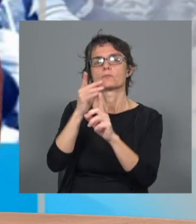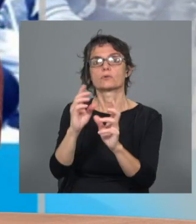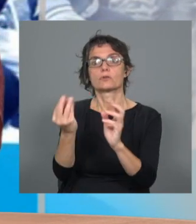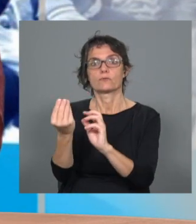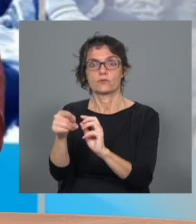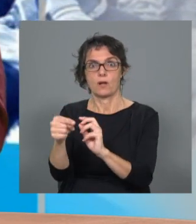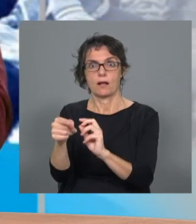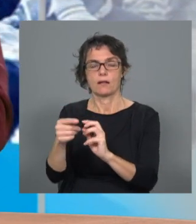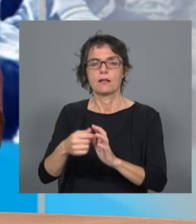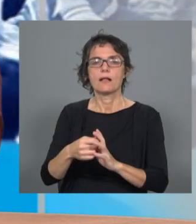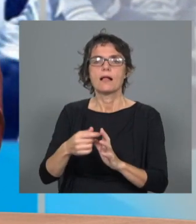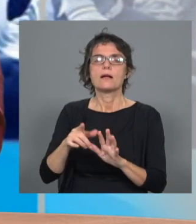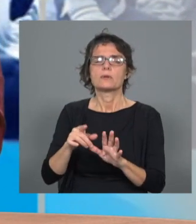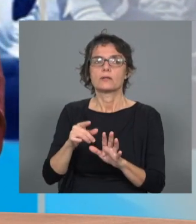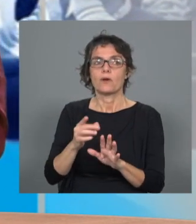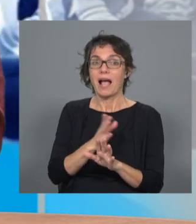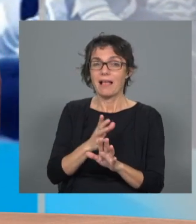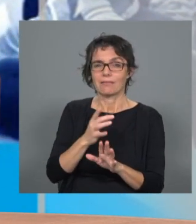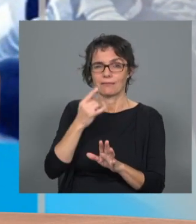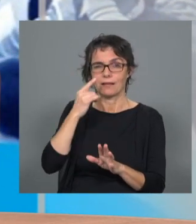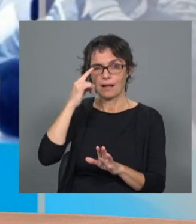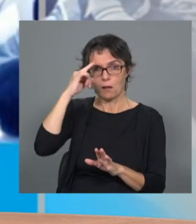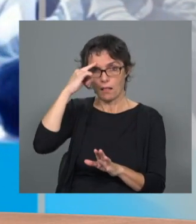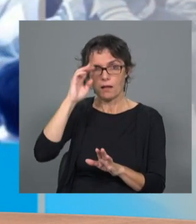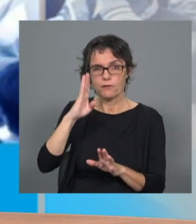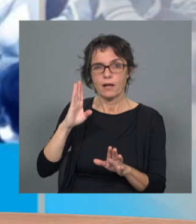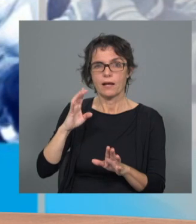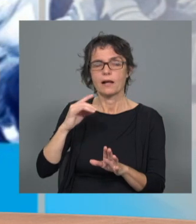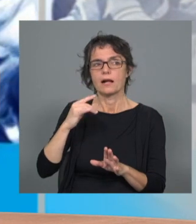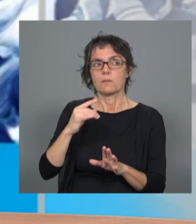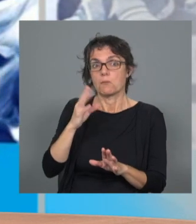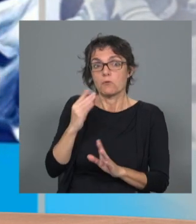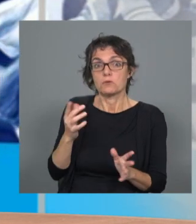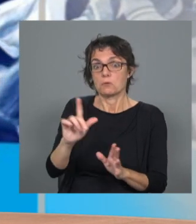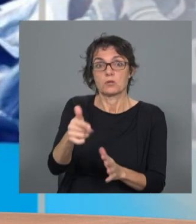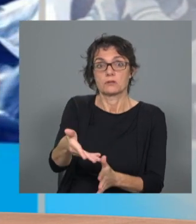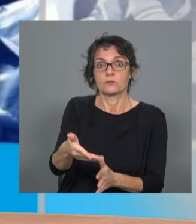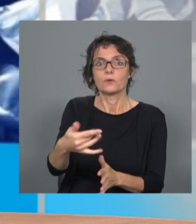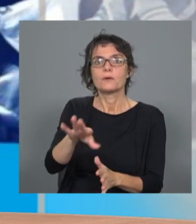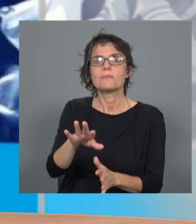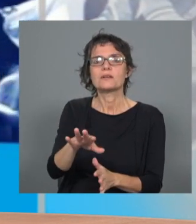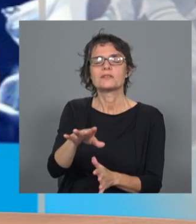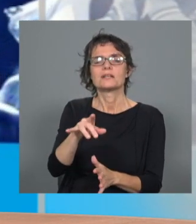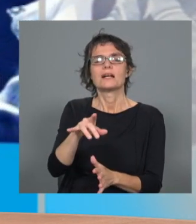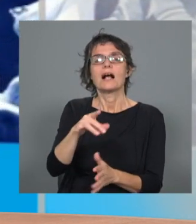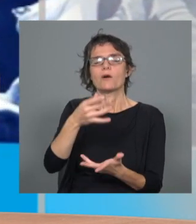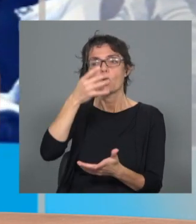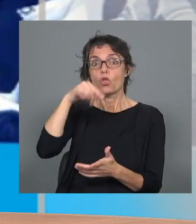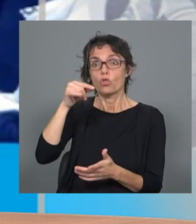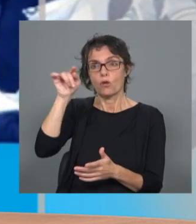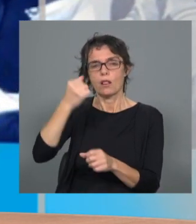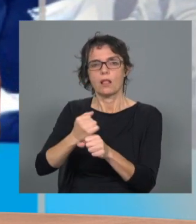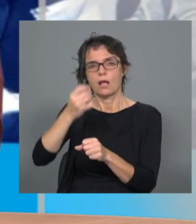alguns anos, antes mesmo de sabermos que a jornada seria aqui em Lisboa, que na Diocese de Setúbal tem-se procurado dar uma